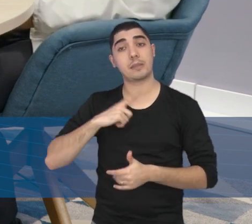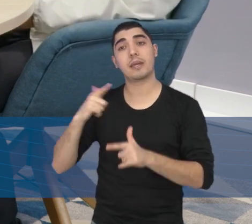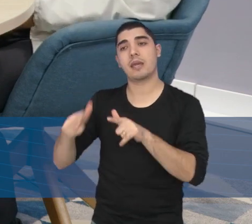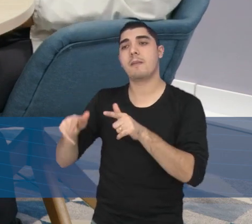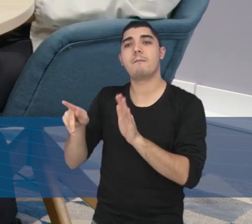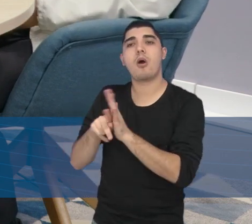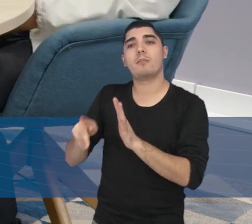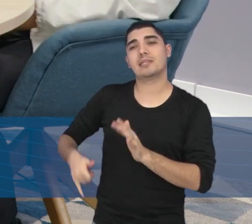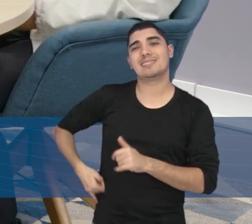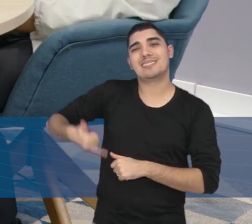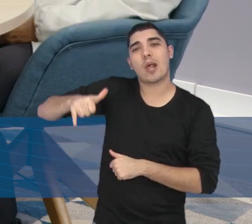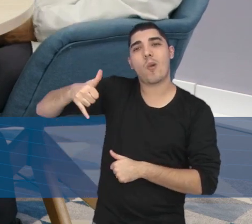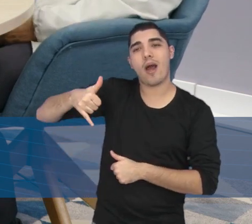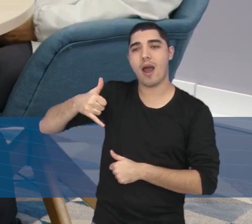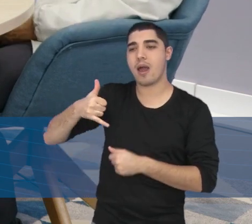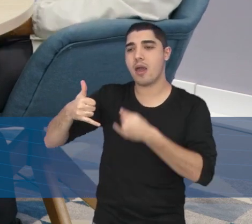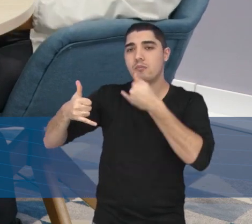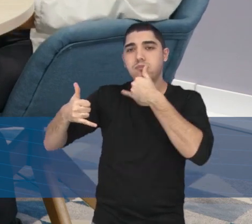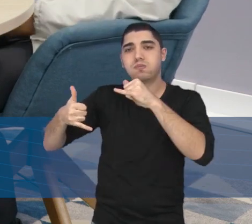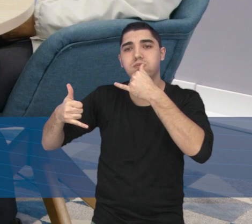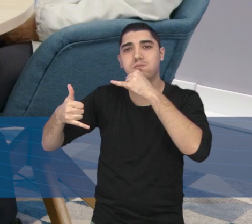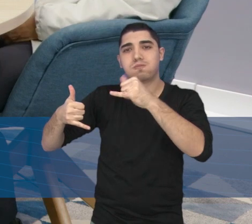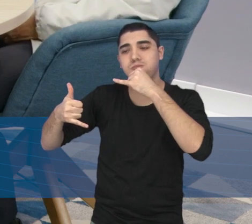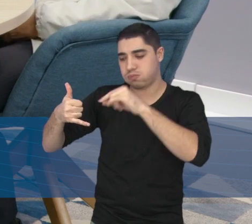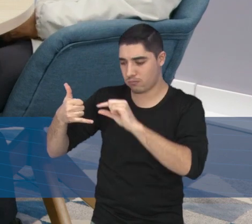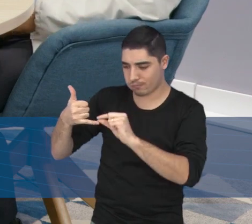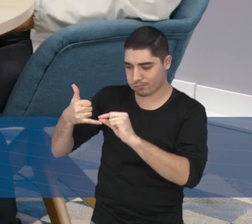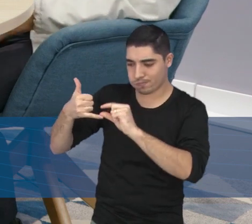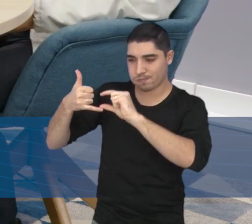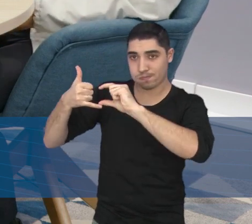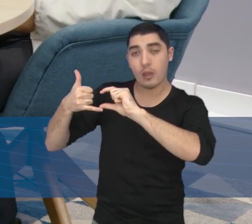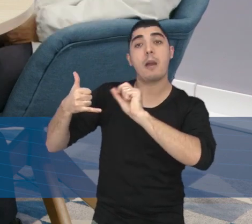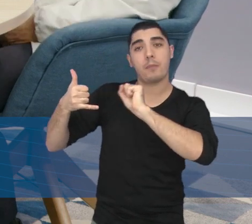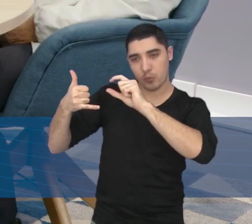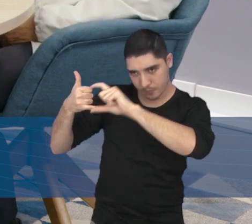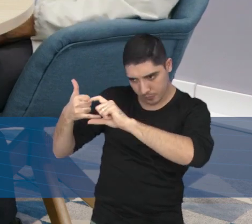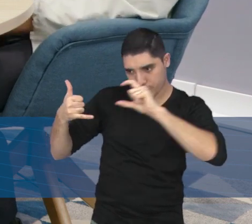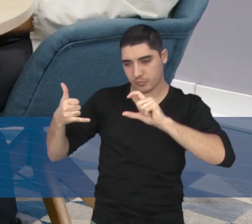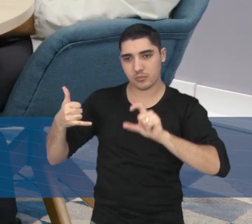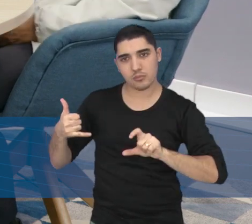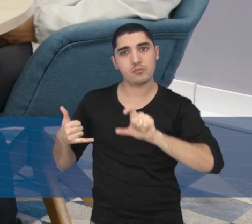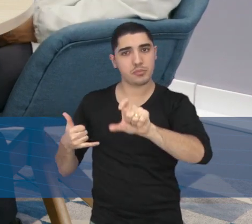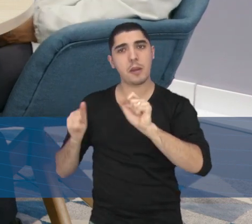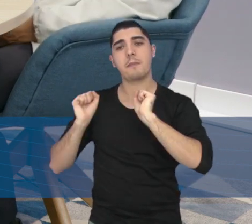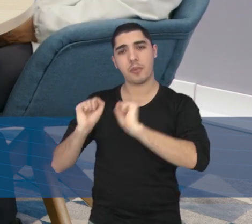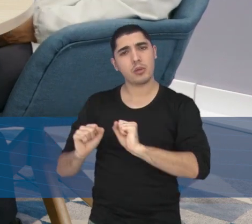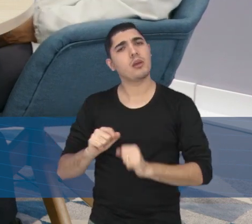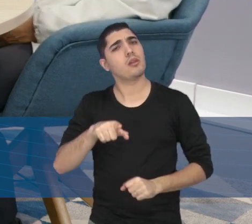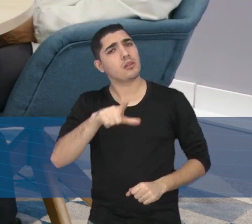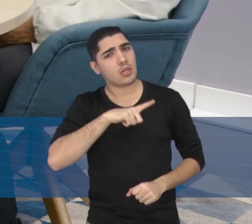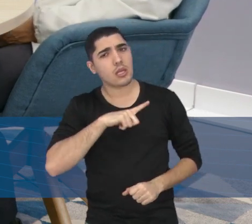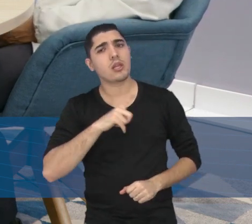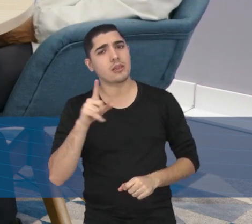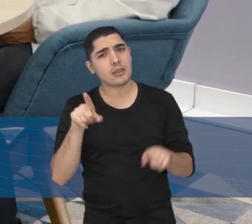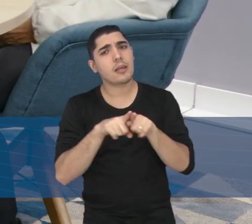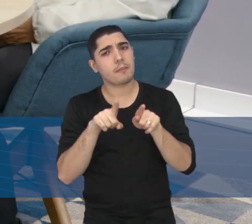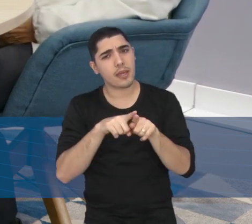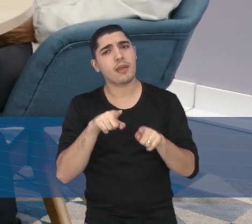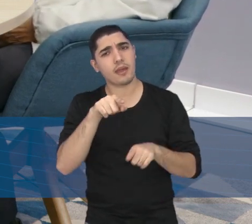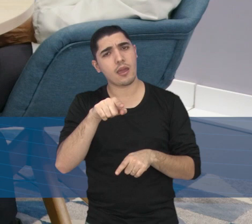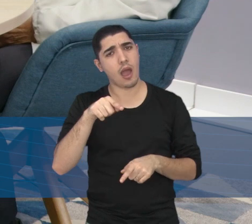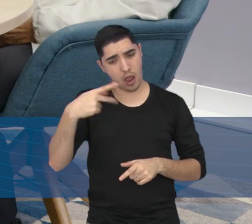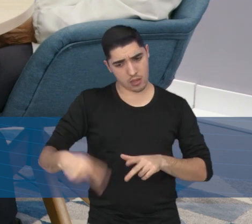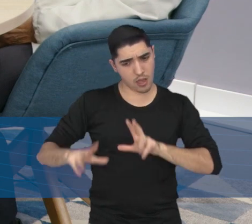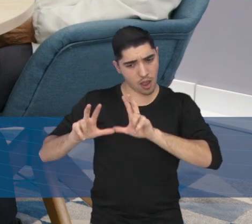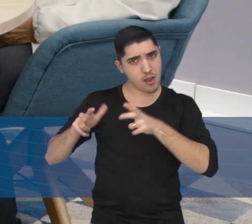e baterias e celulares. Né? Nós também fazemos essa coleta em 50 pontos, quase 50 pontos tem da novos cidade. pontos, inclusive. Sim, tem né? novos inclusive